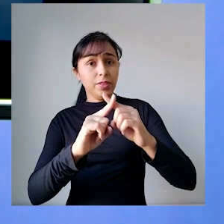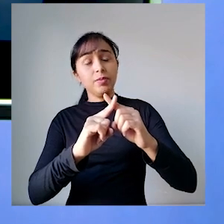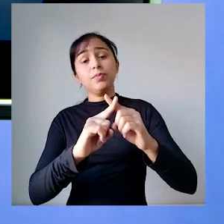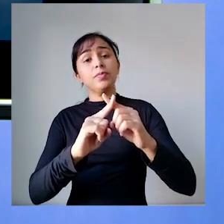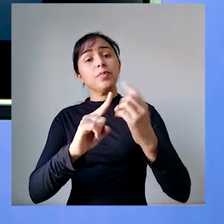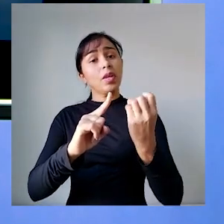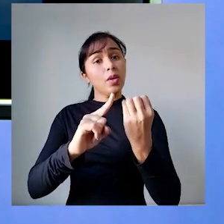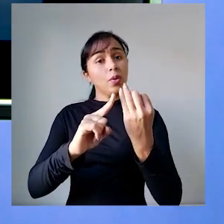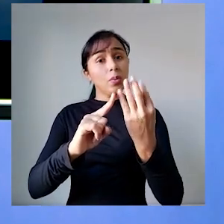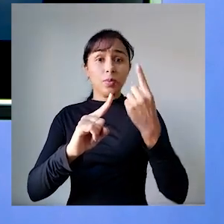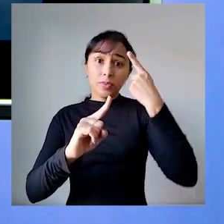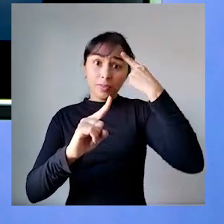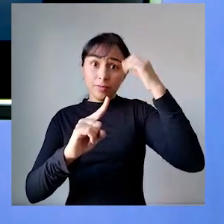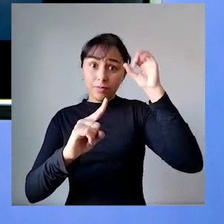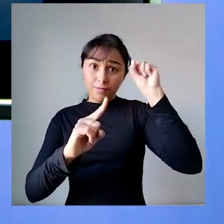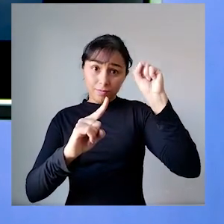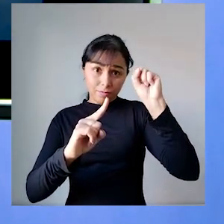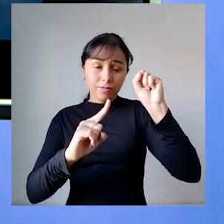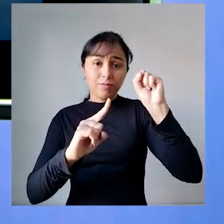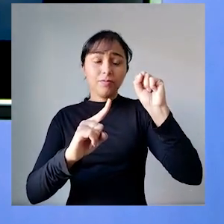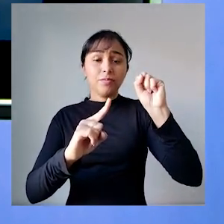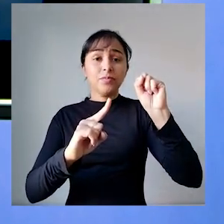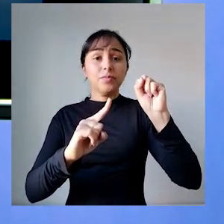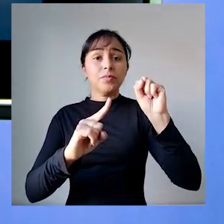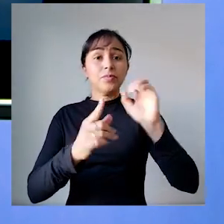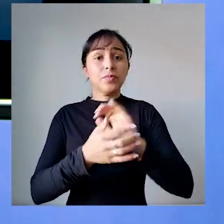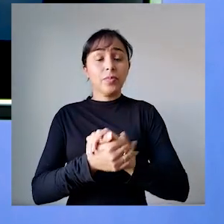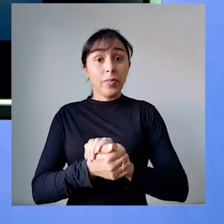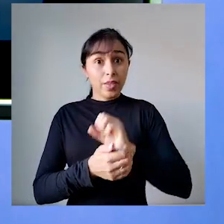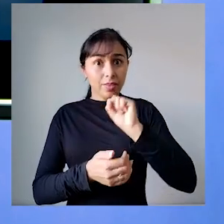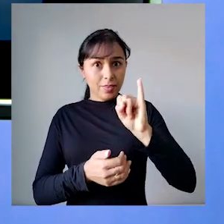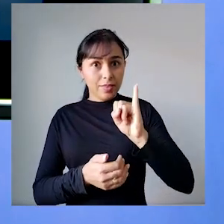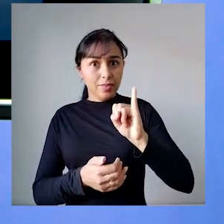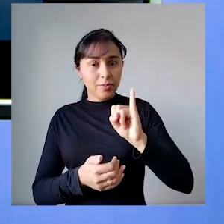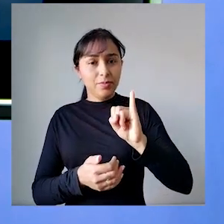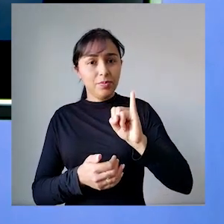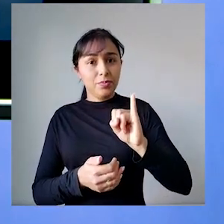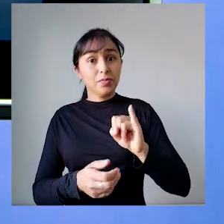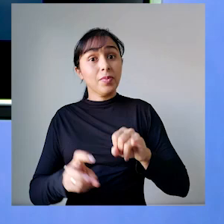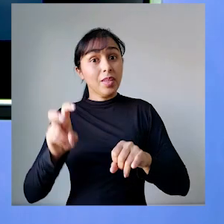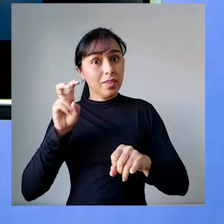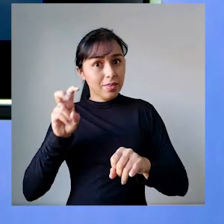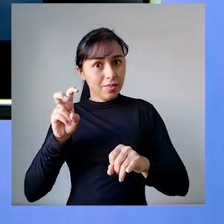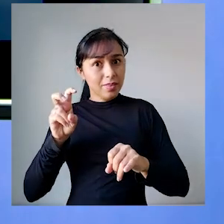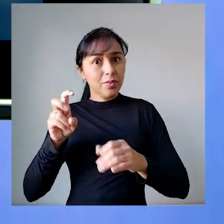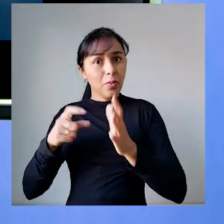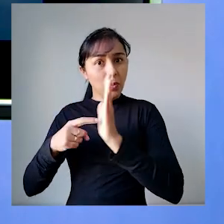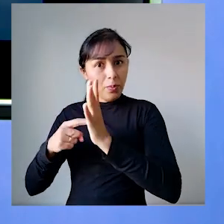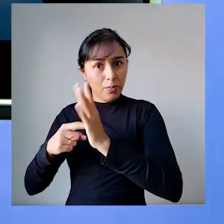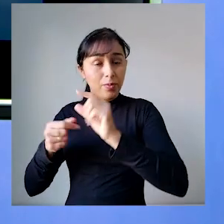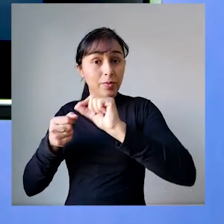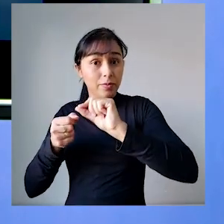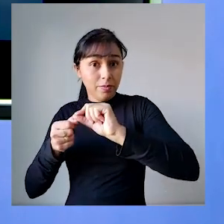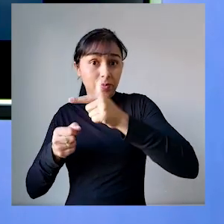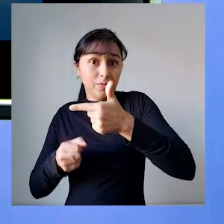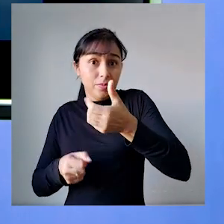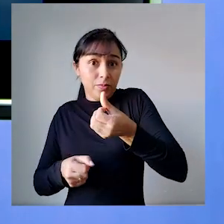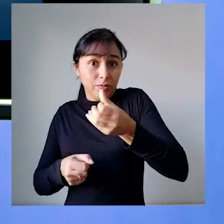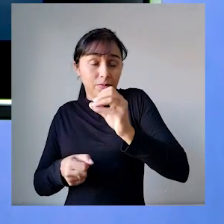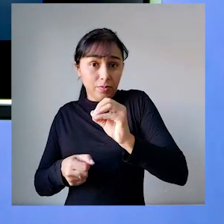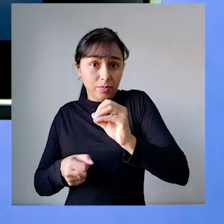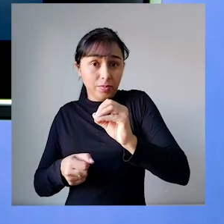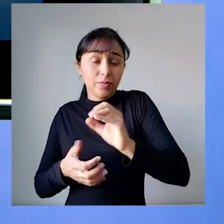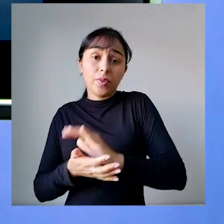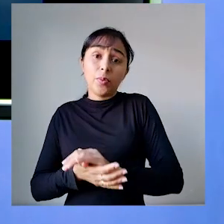se 5 ou 10 vai ficar em cima. Vamos analisar. 5 máquinas fazem 260 peças. 3 máquinas